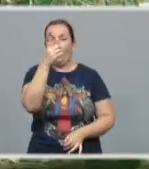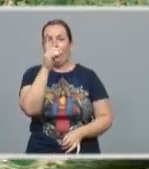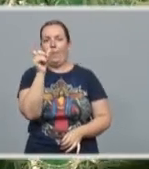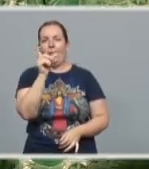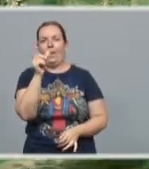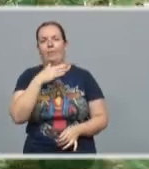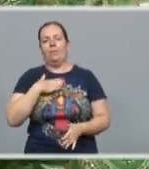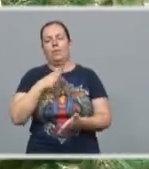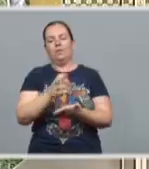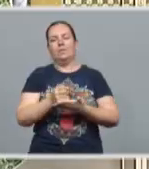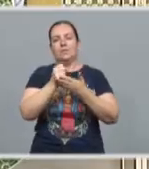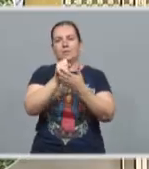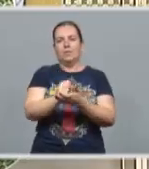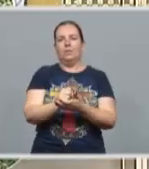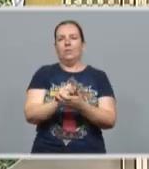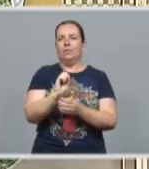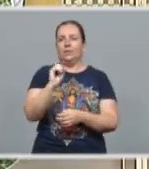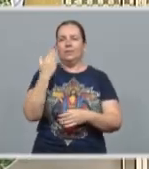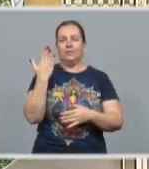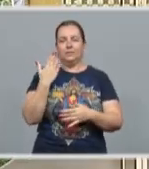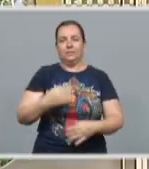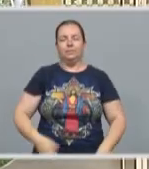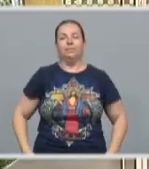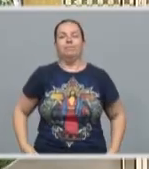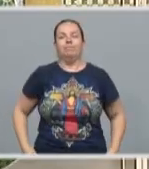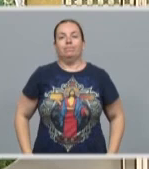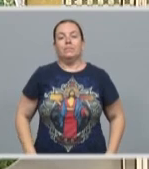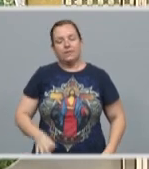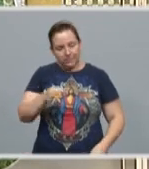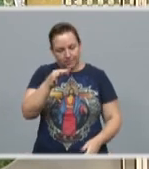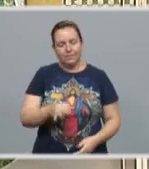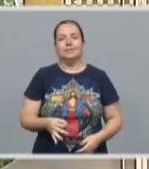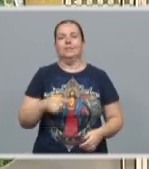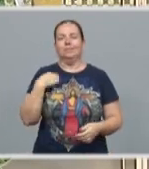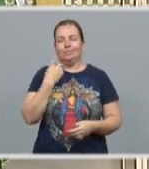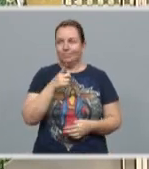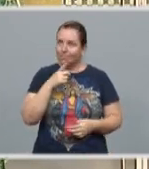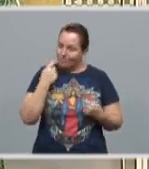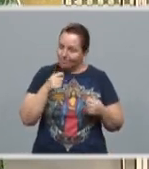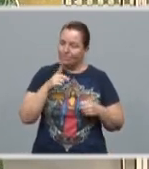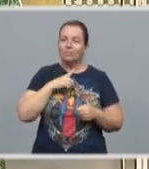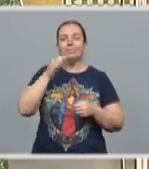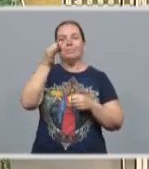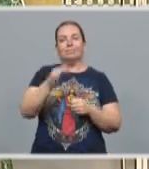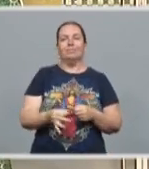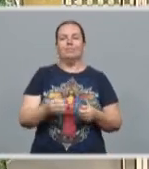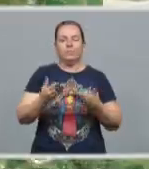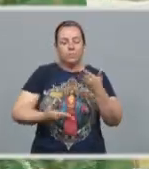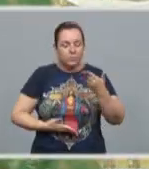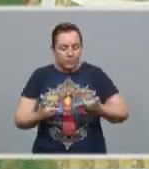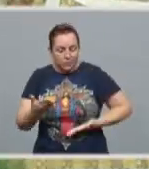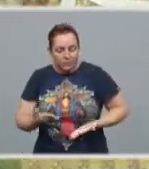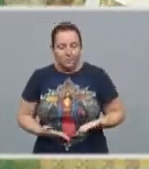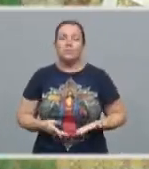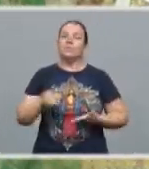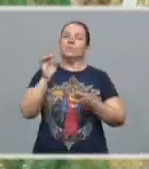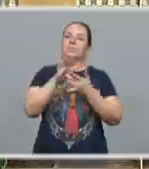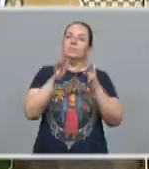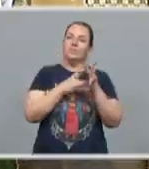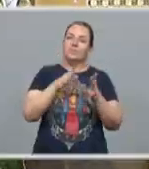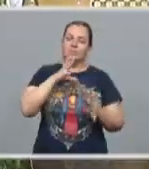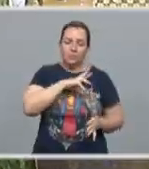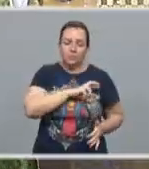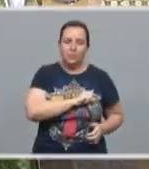e a minha salvação será garantida. Isso é uma certeza, é a certeza no servir, é a certeza no